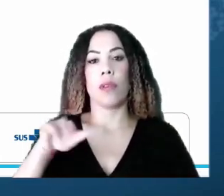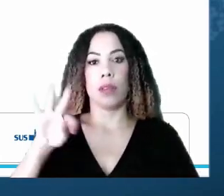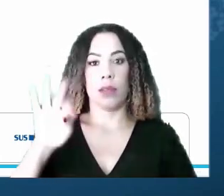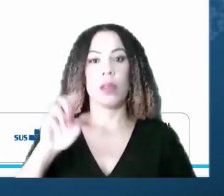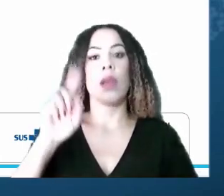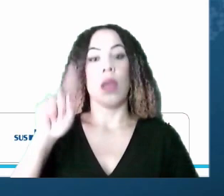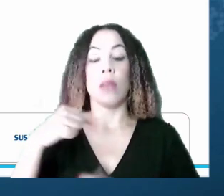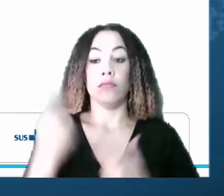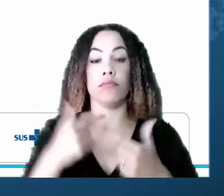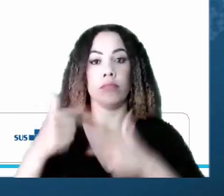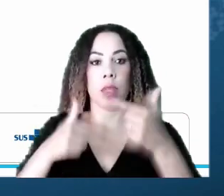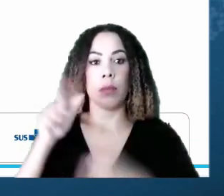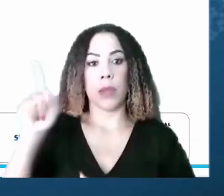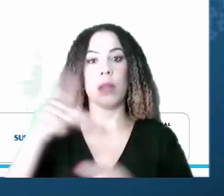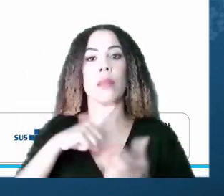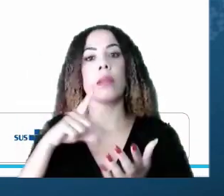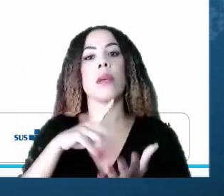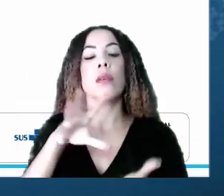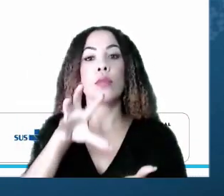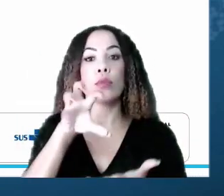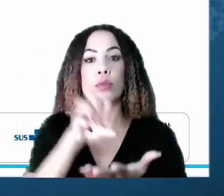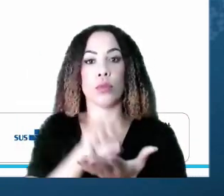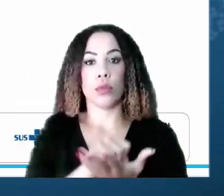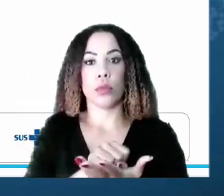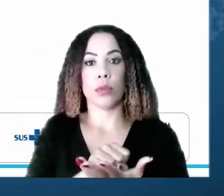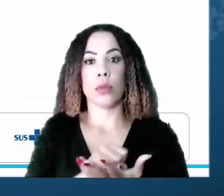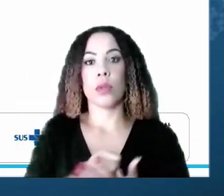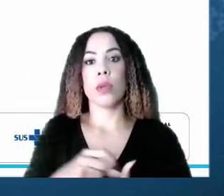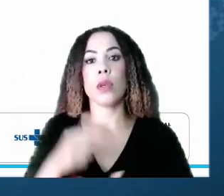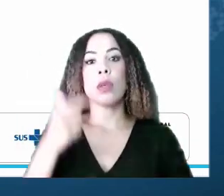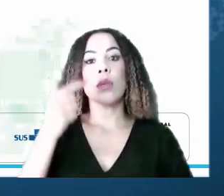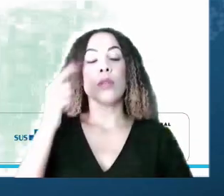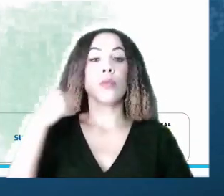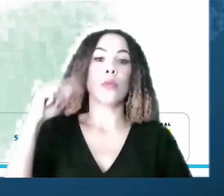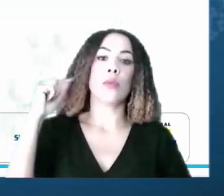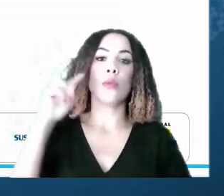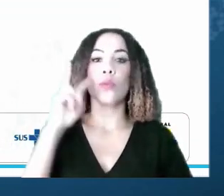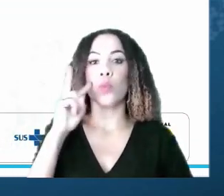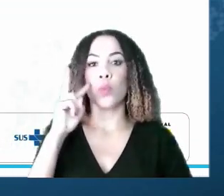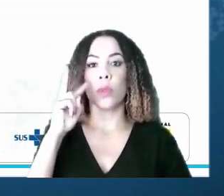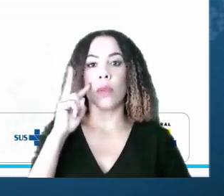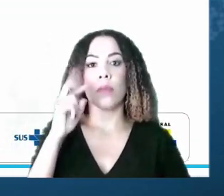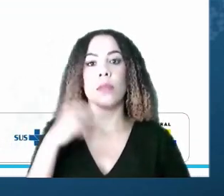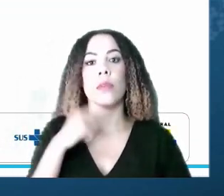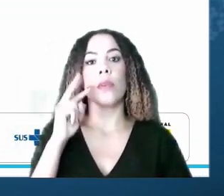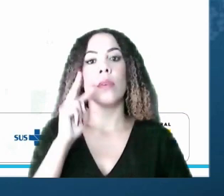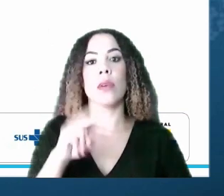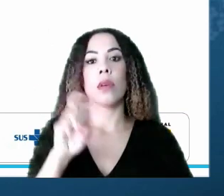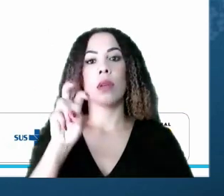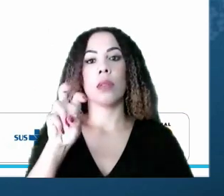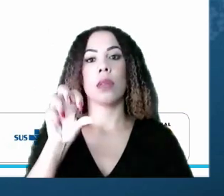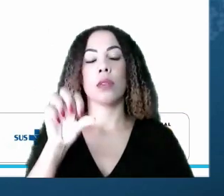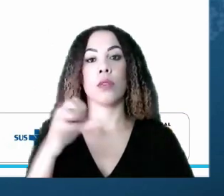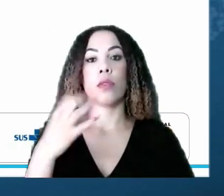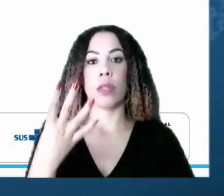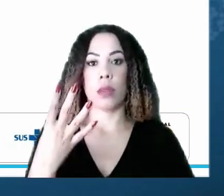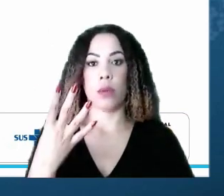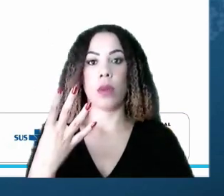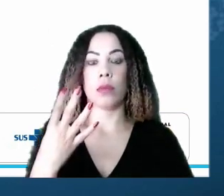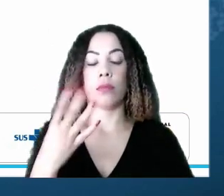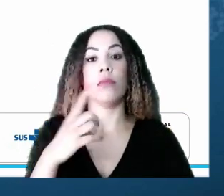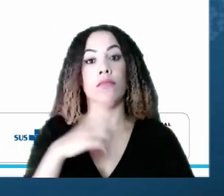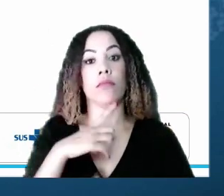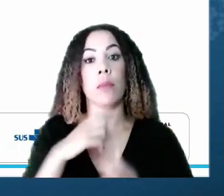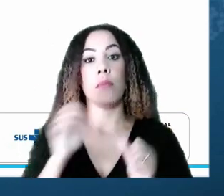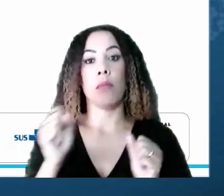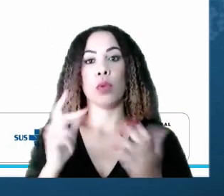tem registrado, a segunda-feira foi a última vez que eu olhei, 594 casos prováveis,